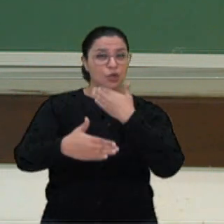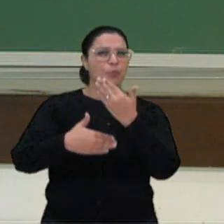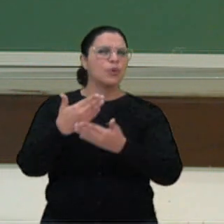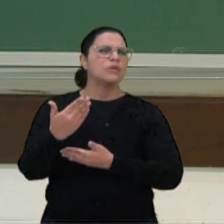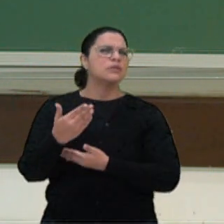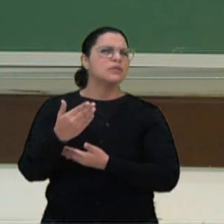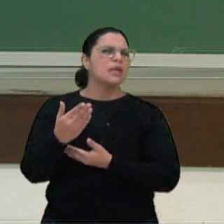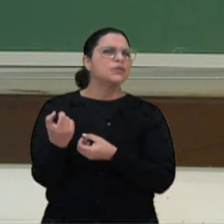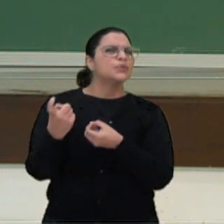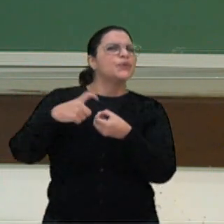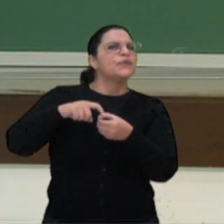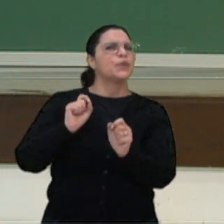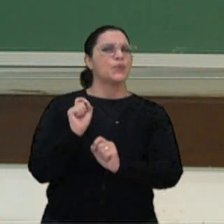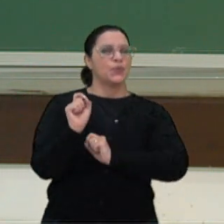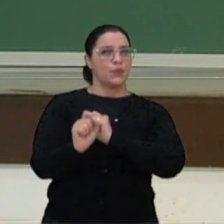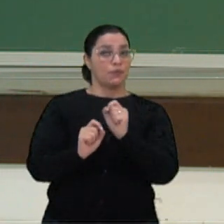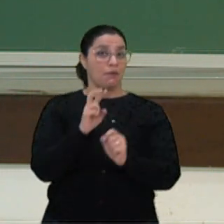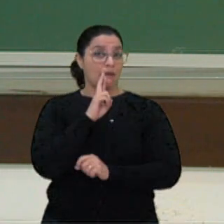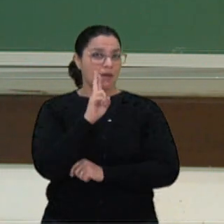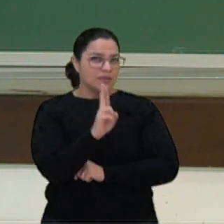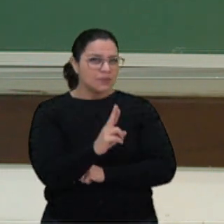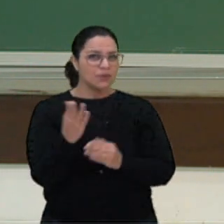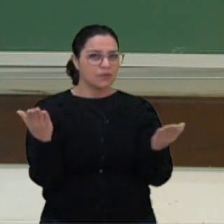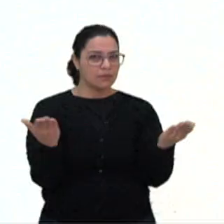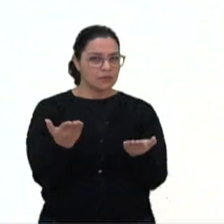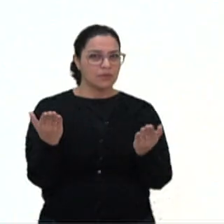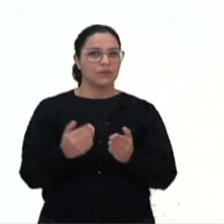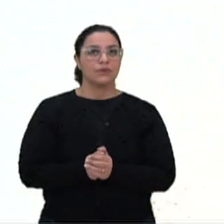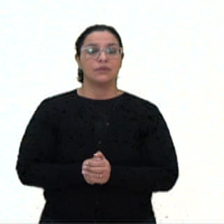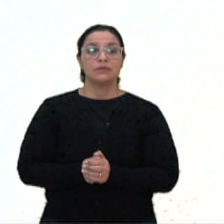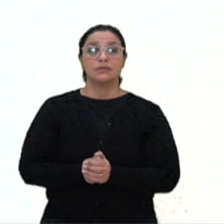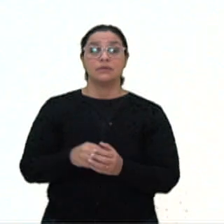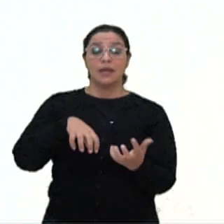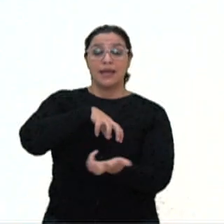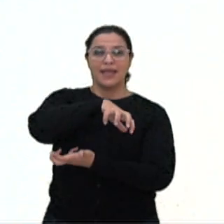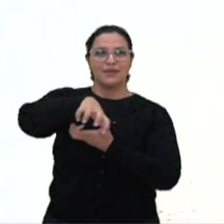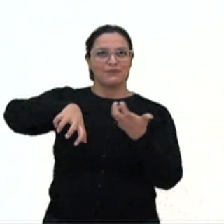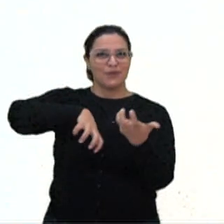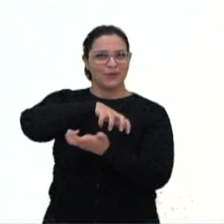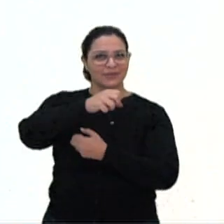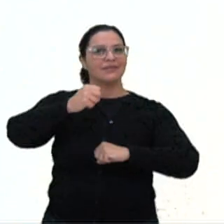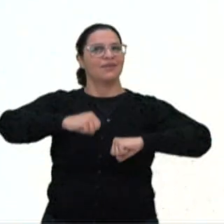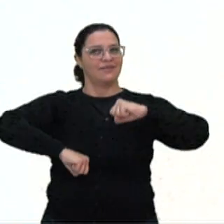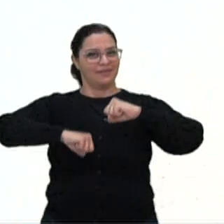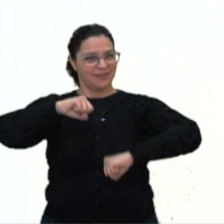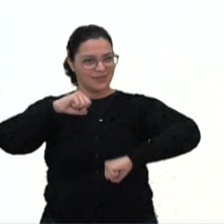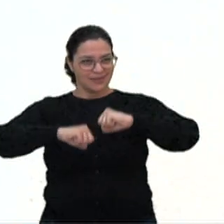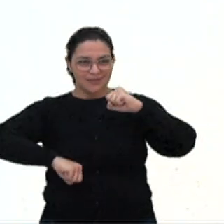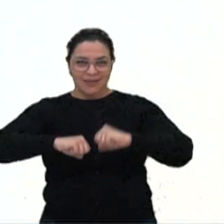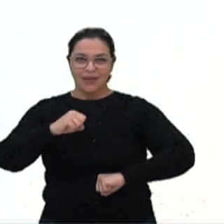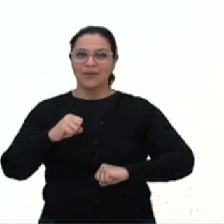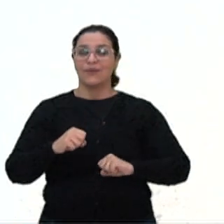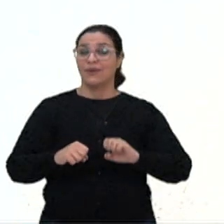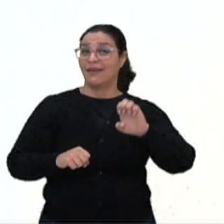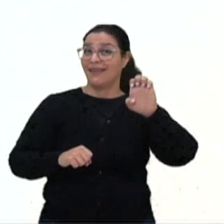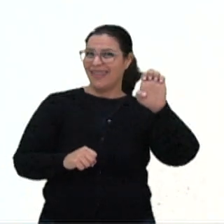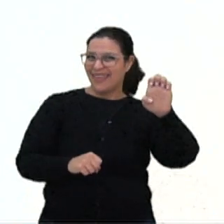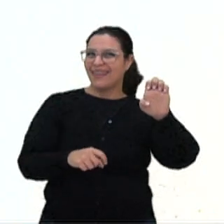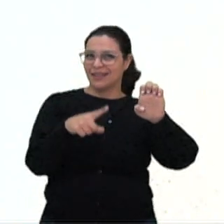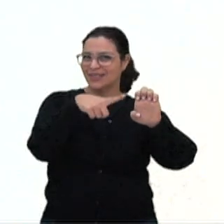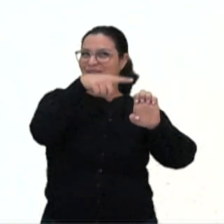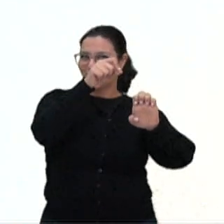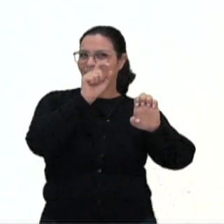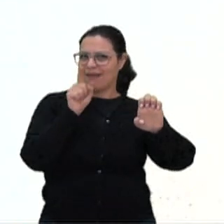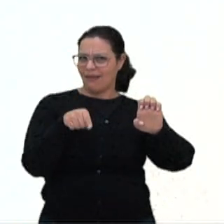quê? Então, vamos à resposta lá. A Revolução Industrial. Quando eu penso, lembram que eu